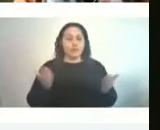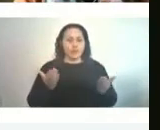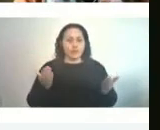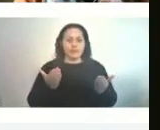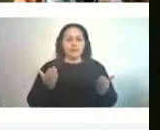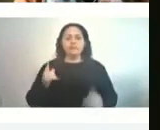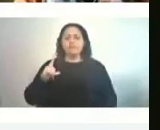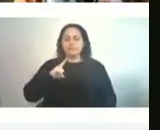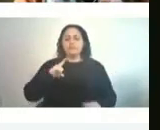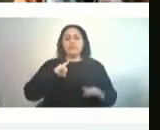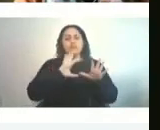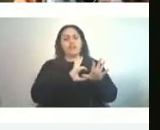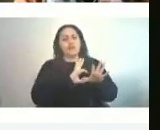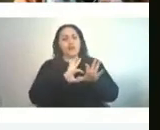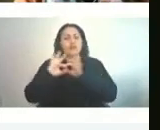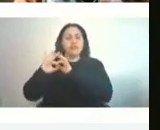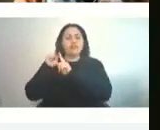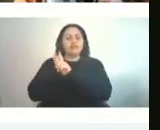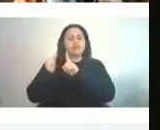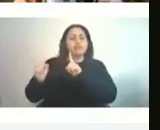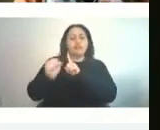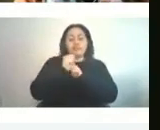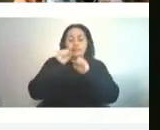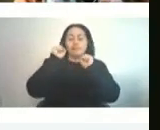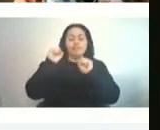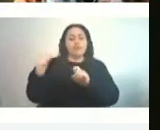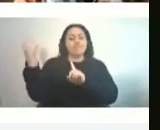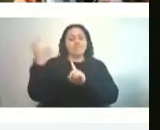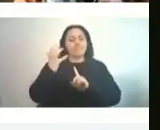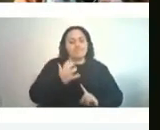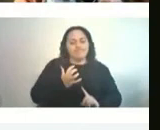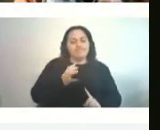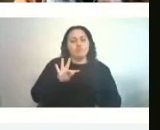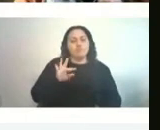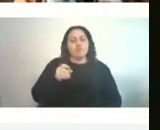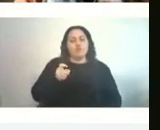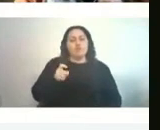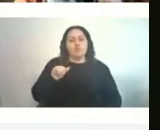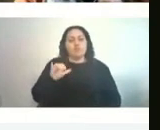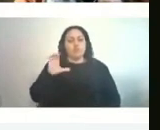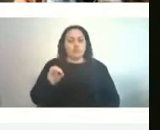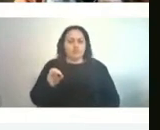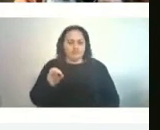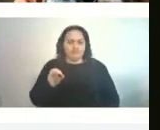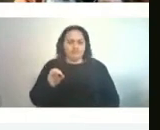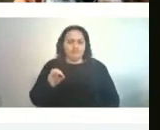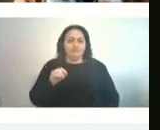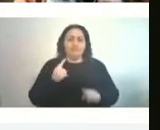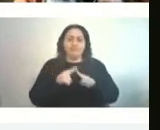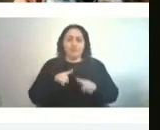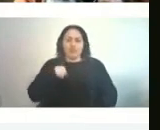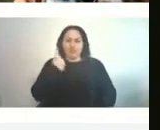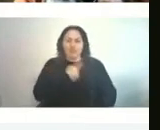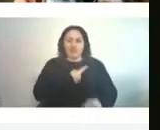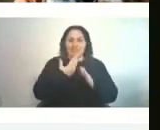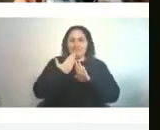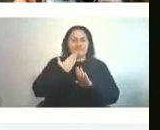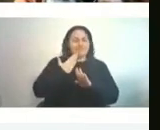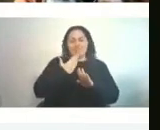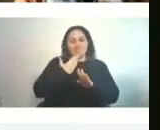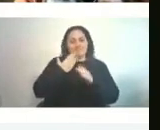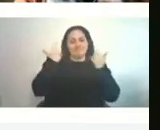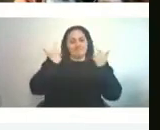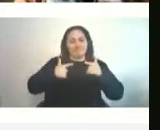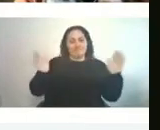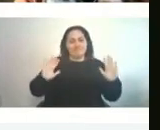tem um contexto macrossocial que pode ser tóxico, que nos inunda, do qual a gente não está imune. E para isso é mais